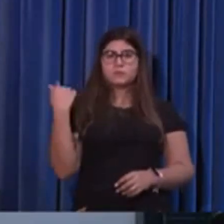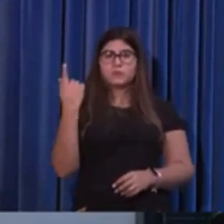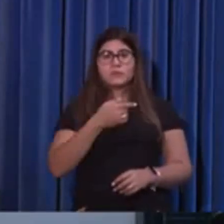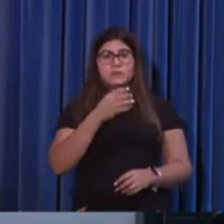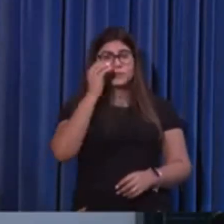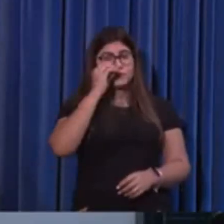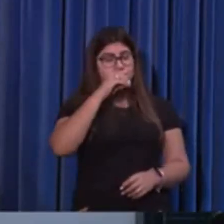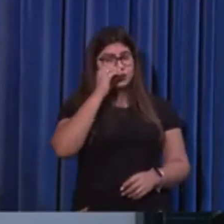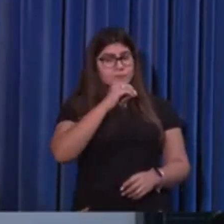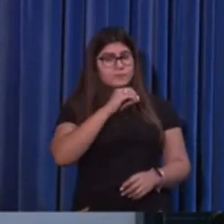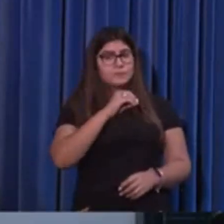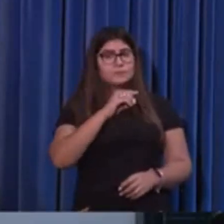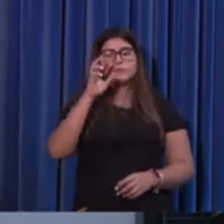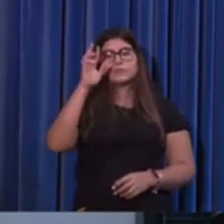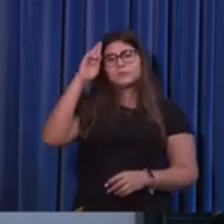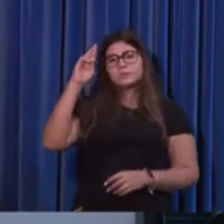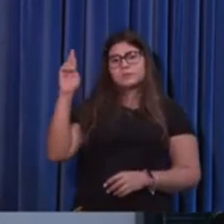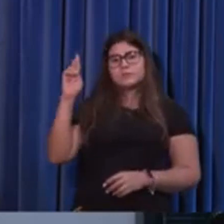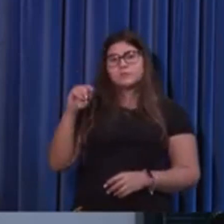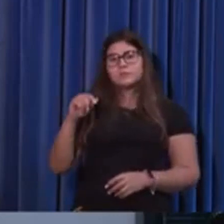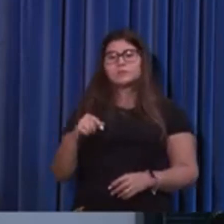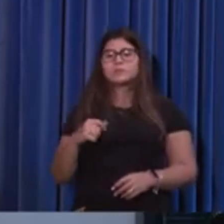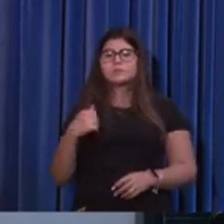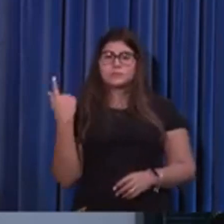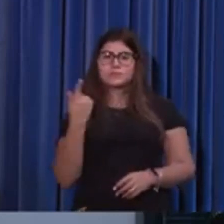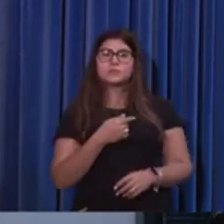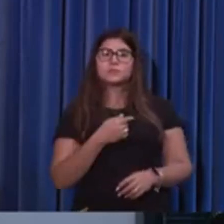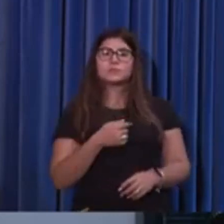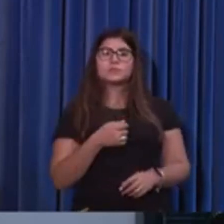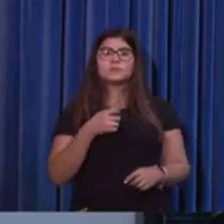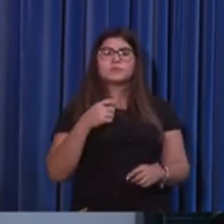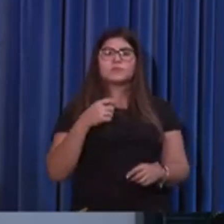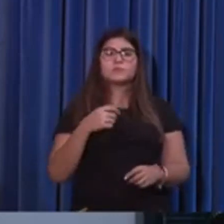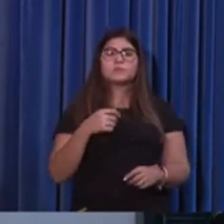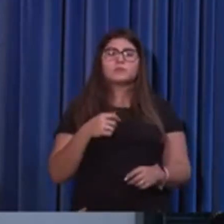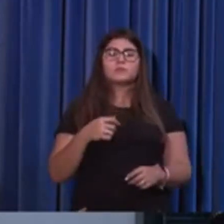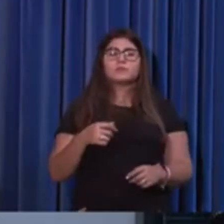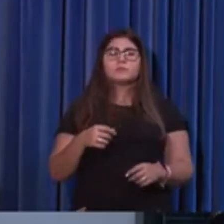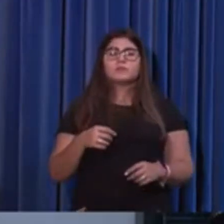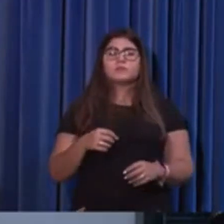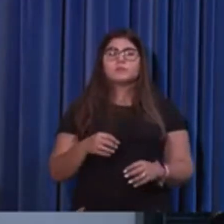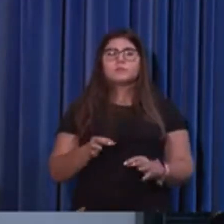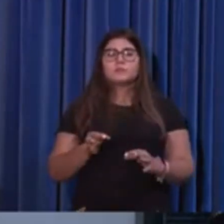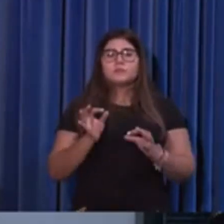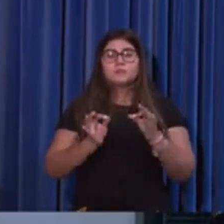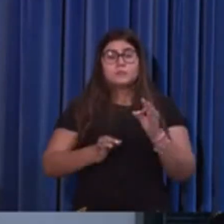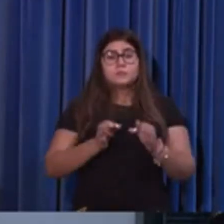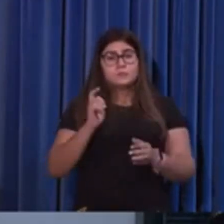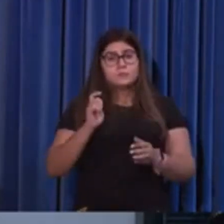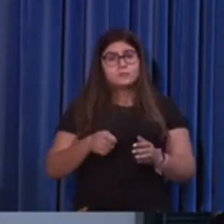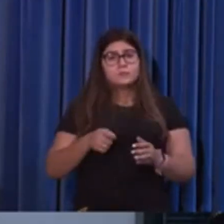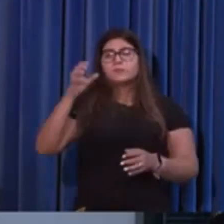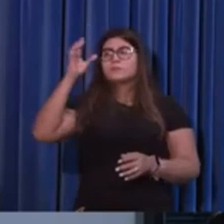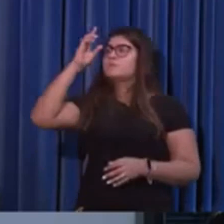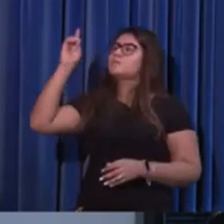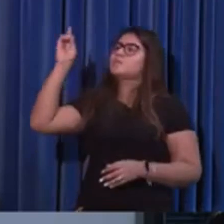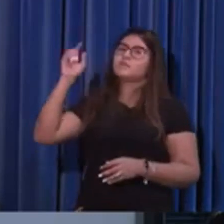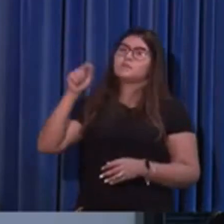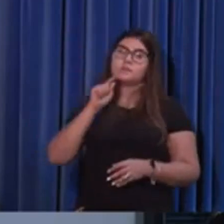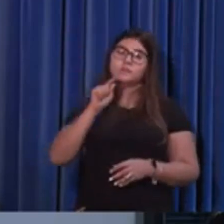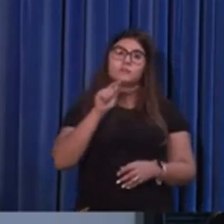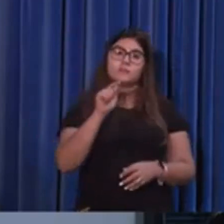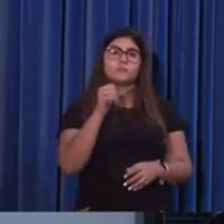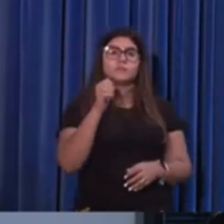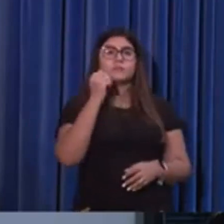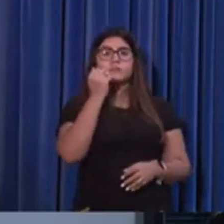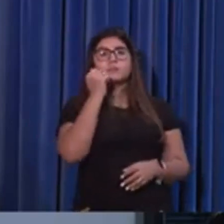e nós prestaremos conta diante do Senhor. Você que é pai de família, você que é mãe,